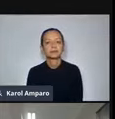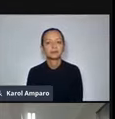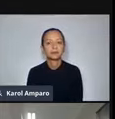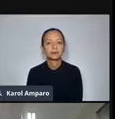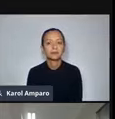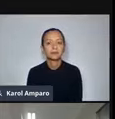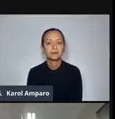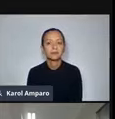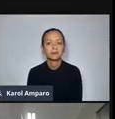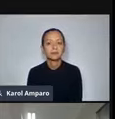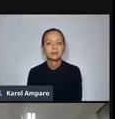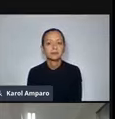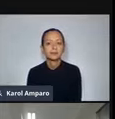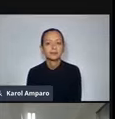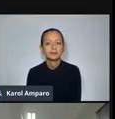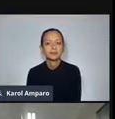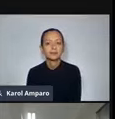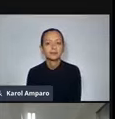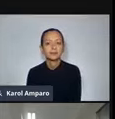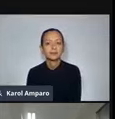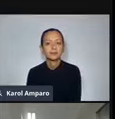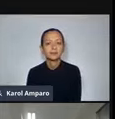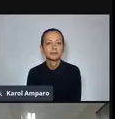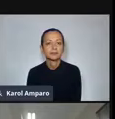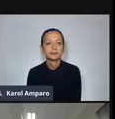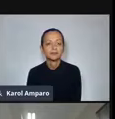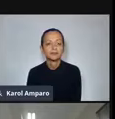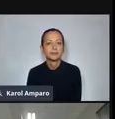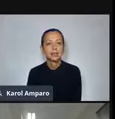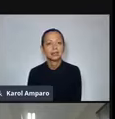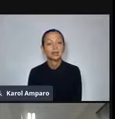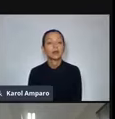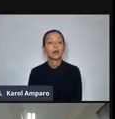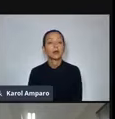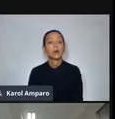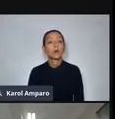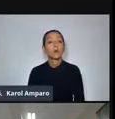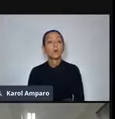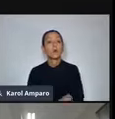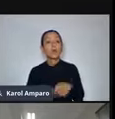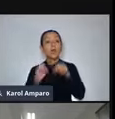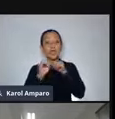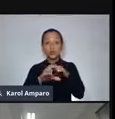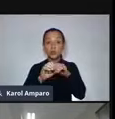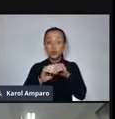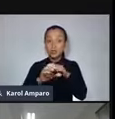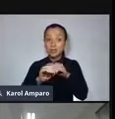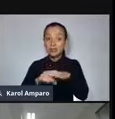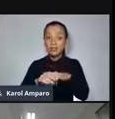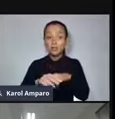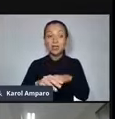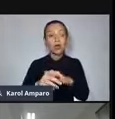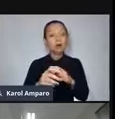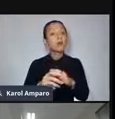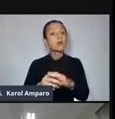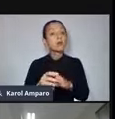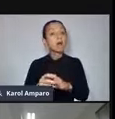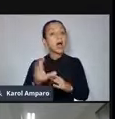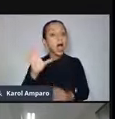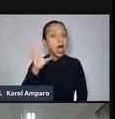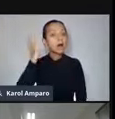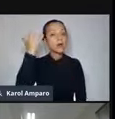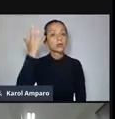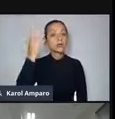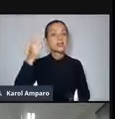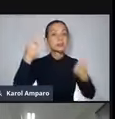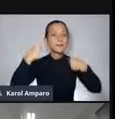E assim, olha, para que a verdadeira educação aconteça, deve sempre existir o trinômio educador, educando e família.